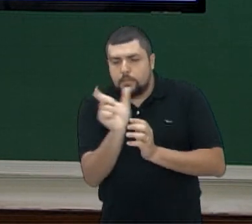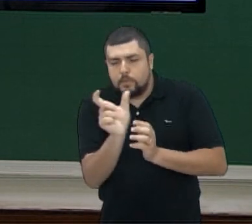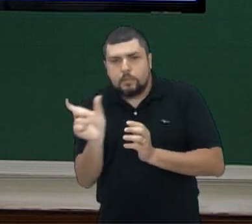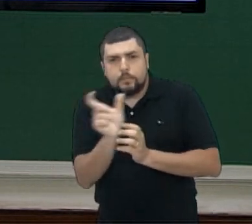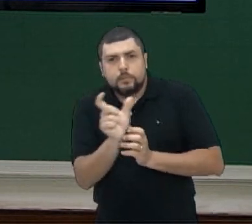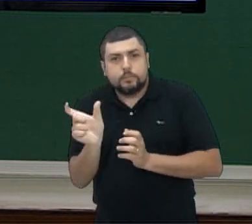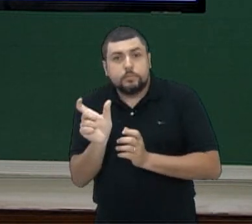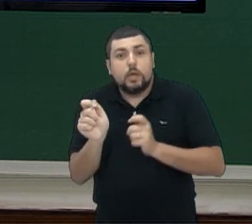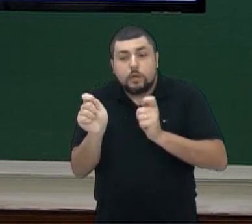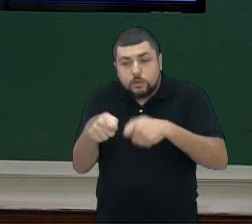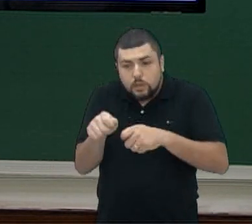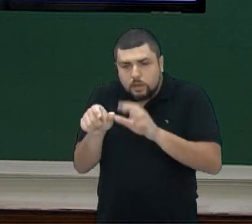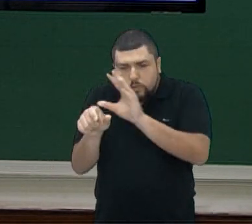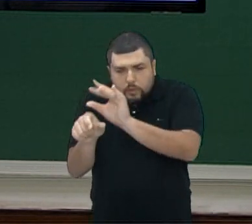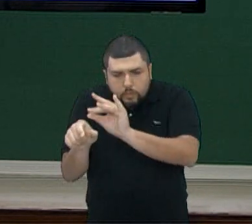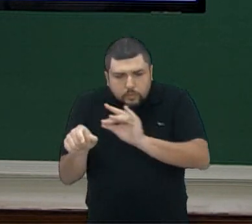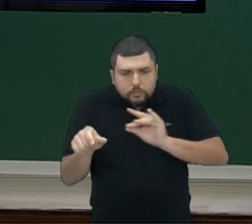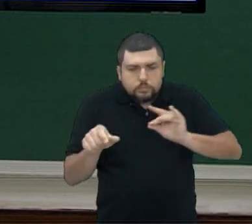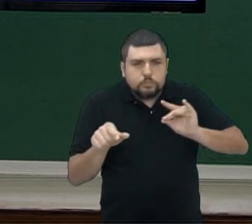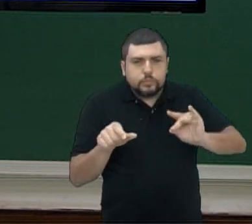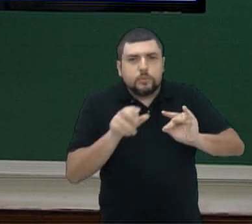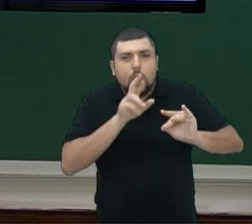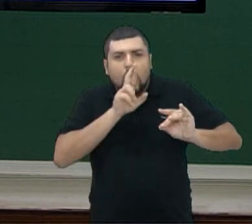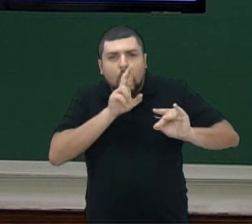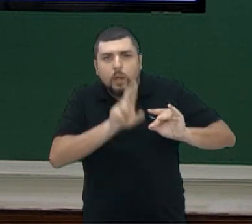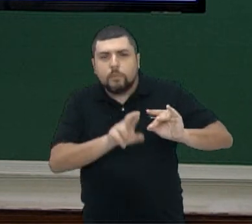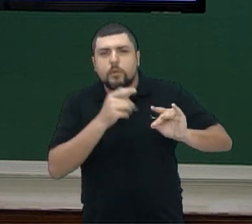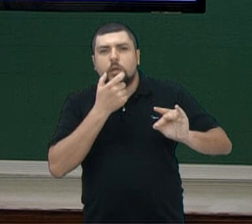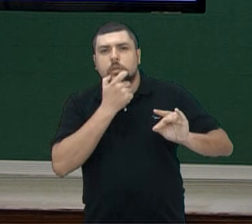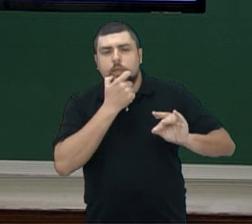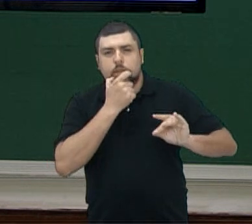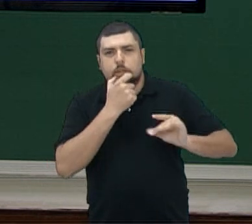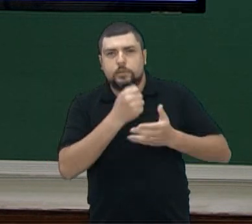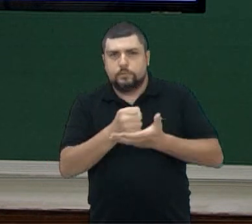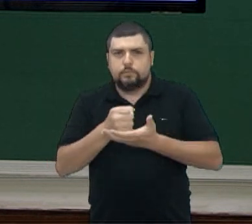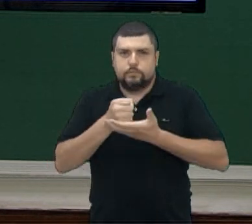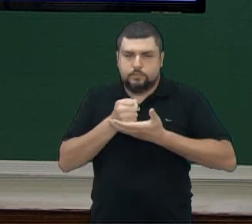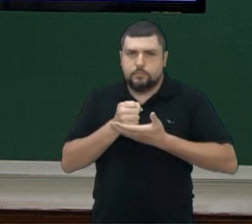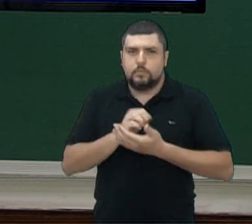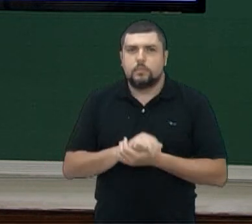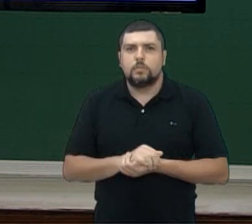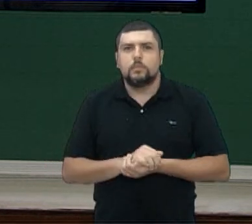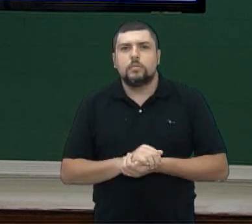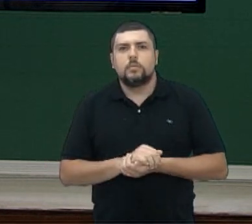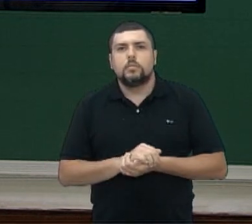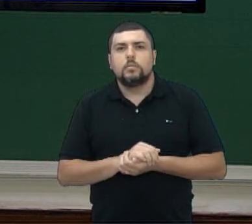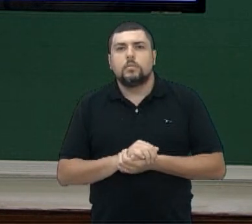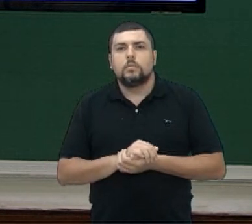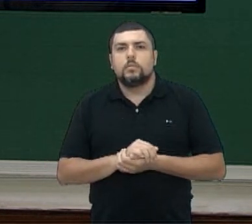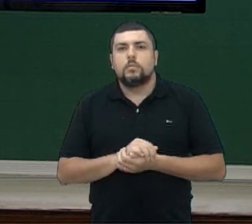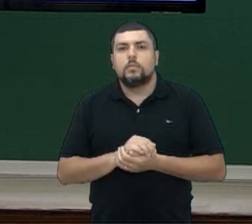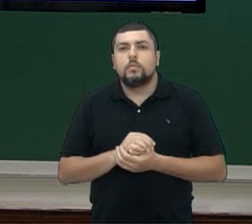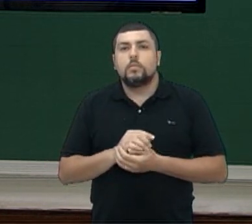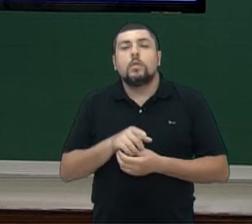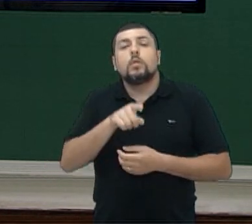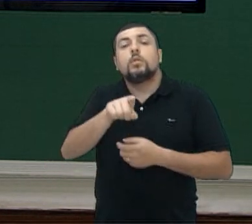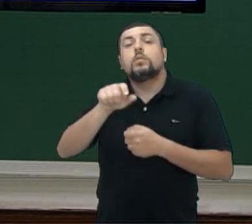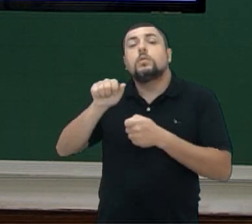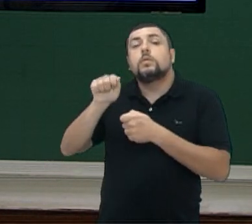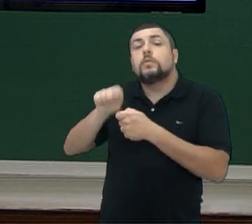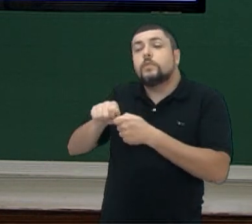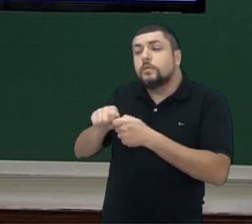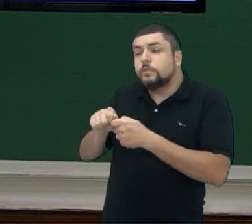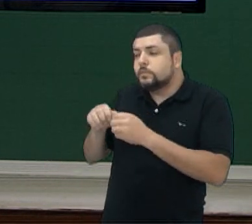resposta em inglês. Então, assim, quando eu digo aqui, ó, o que você faria para conseguir um pedaço, né, do hambúrguer?